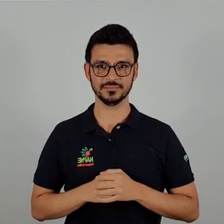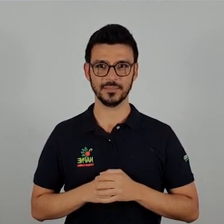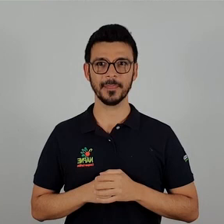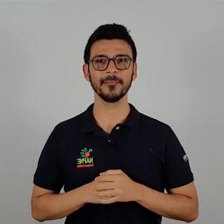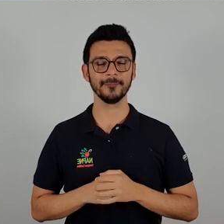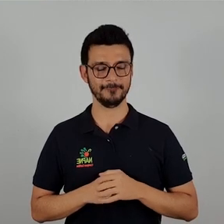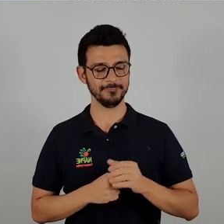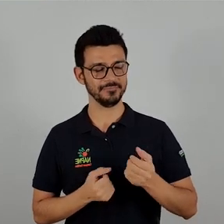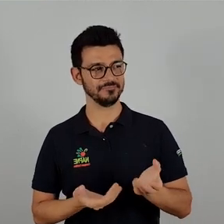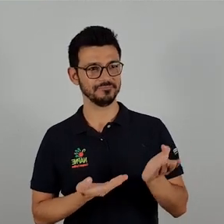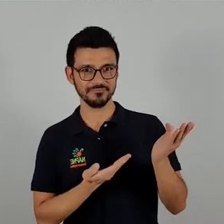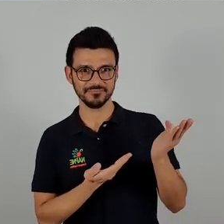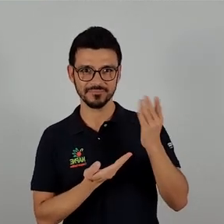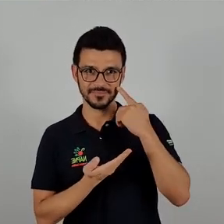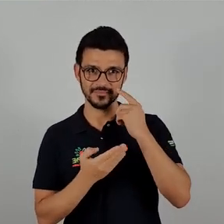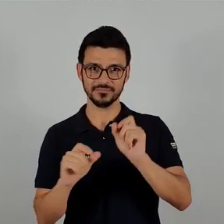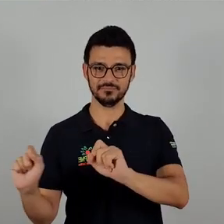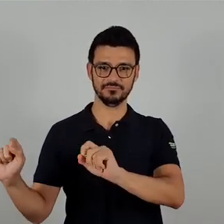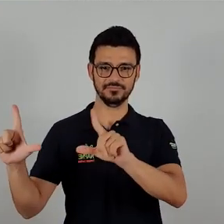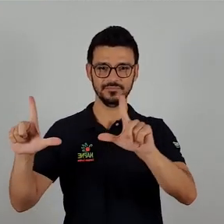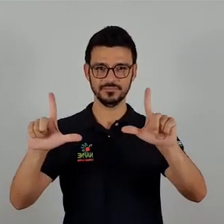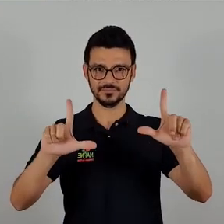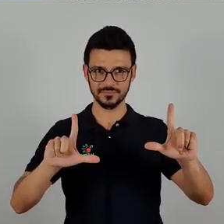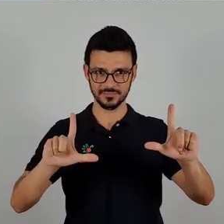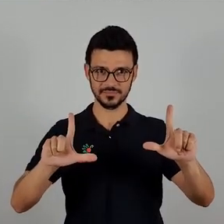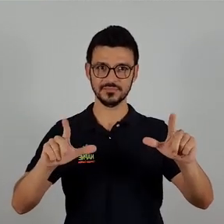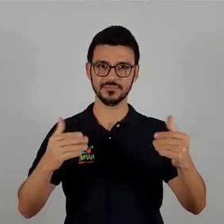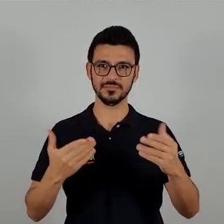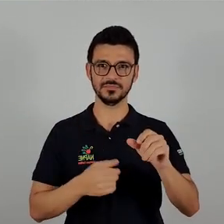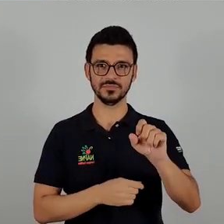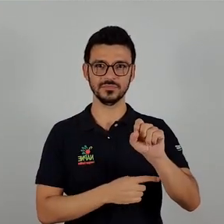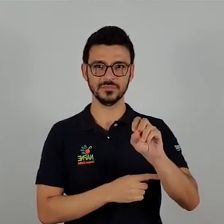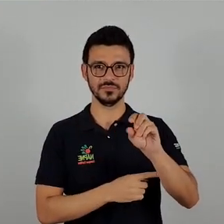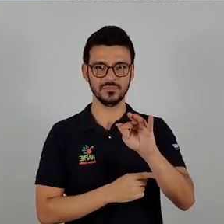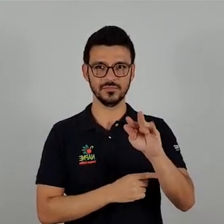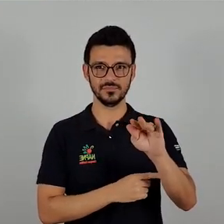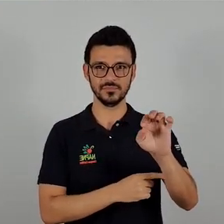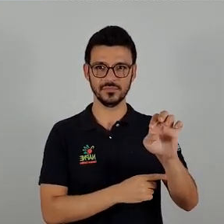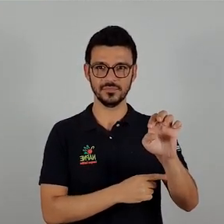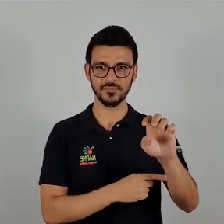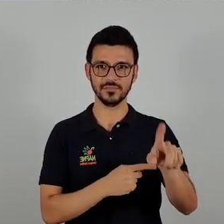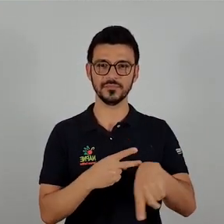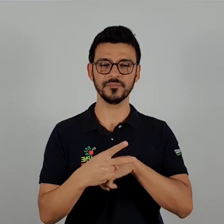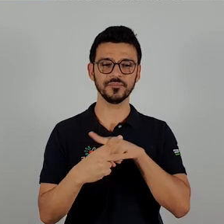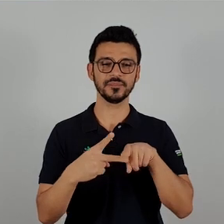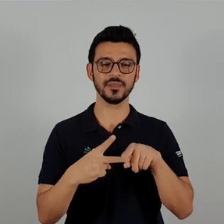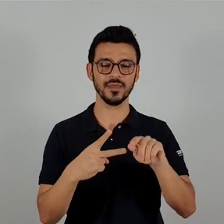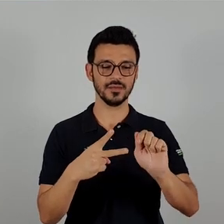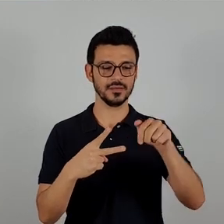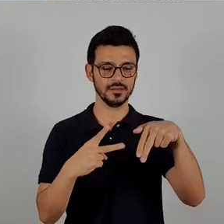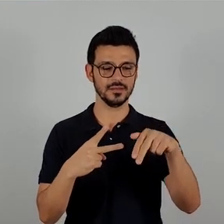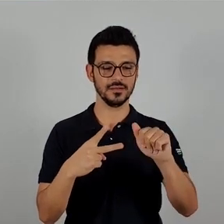Sofia. Aí, a Sofia, né? Temos a Ana Paula.